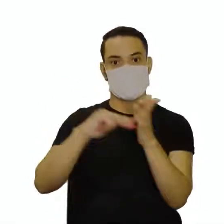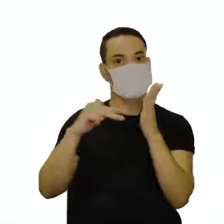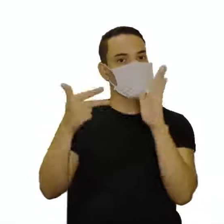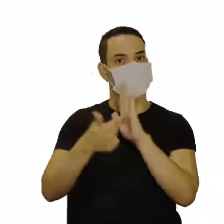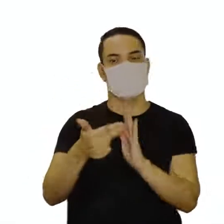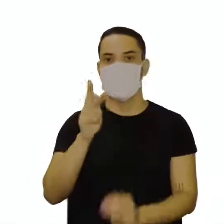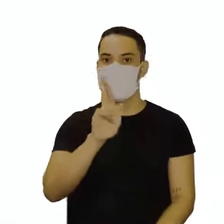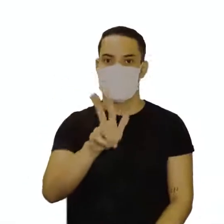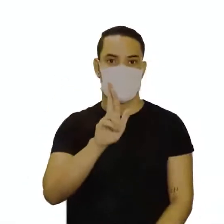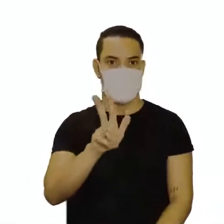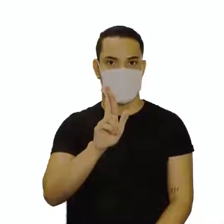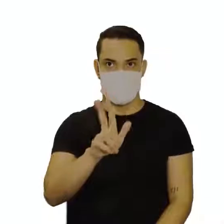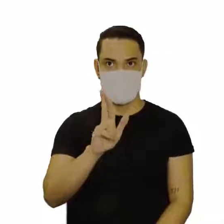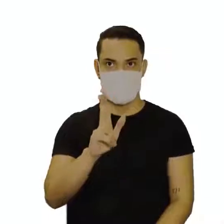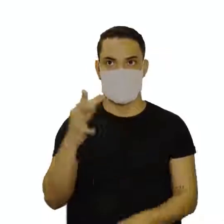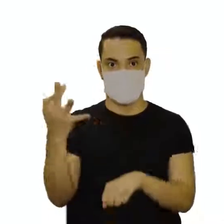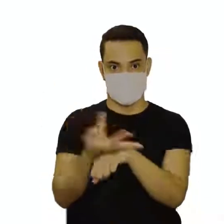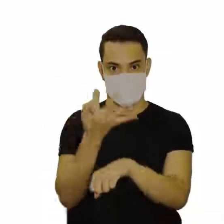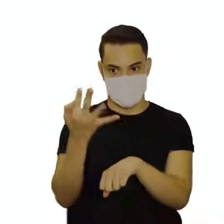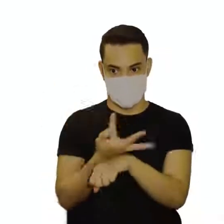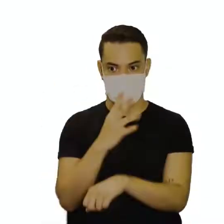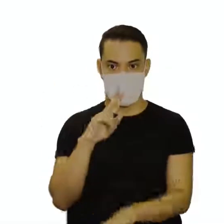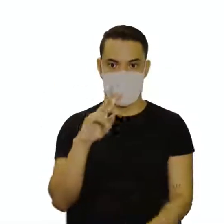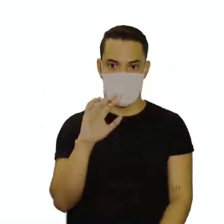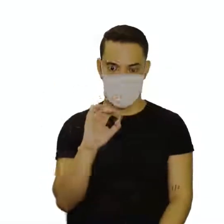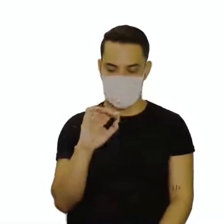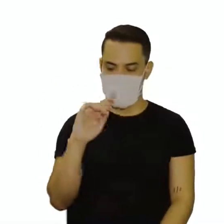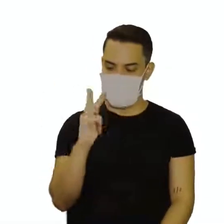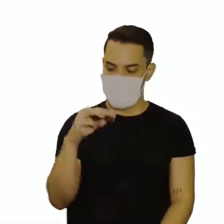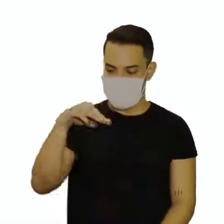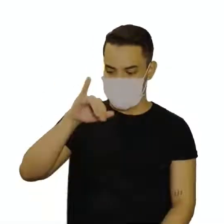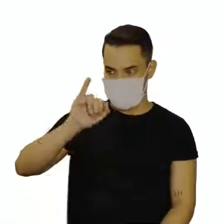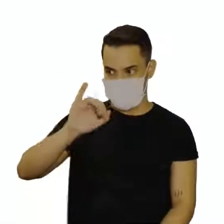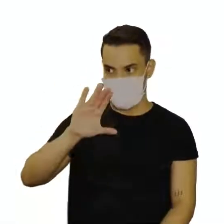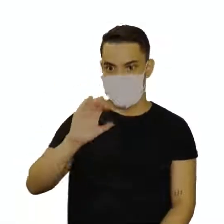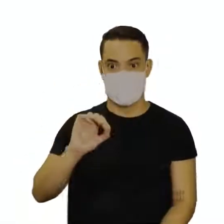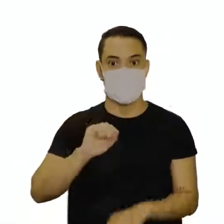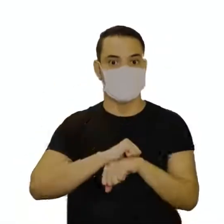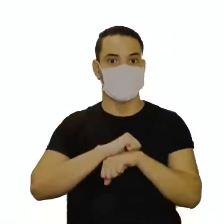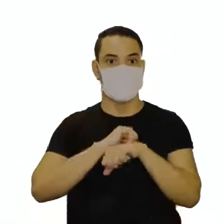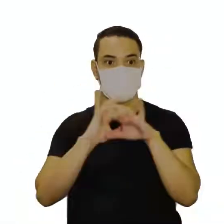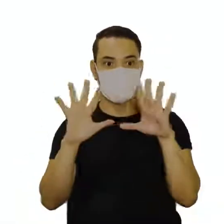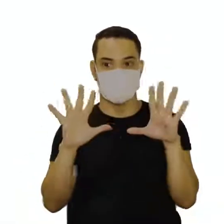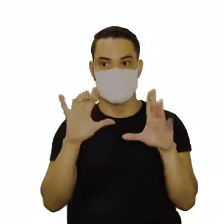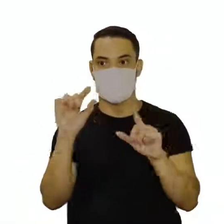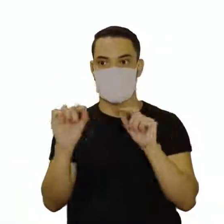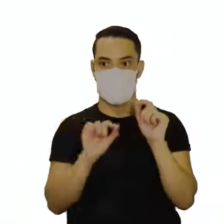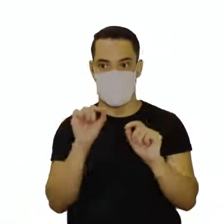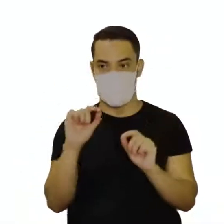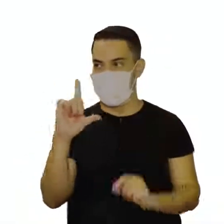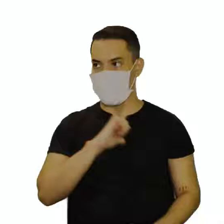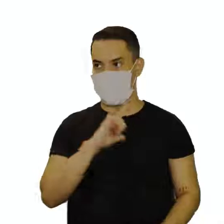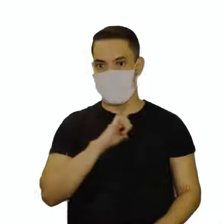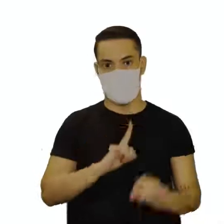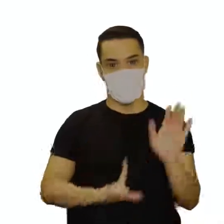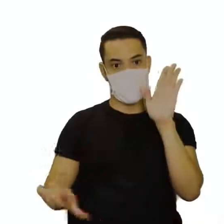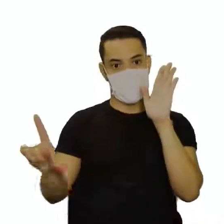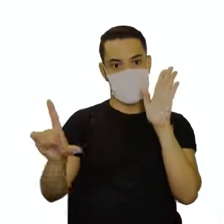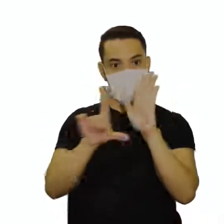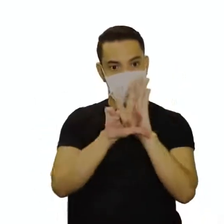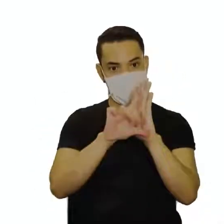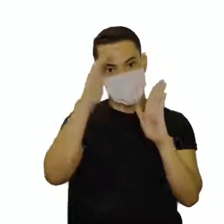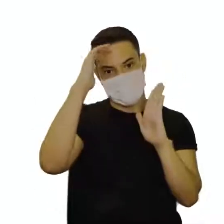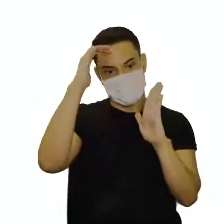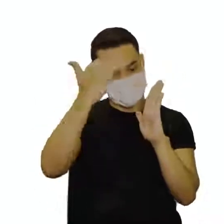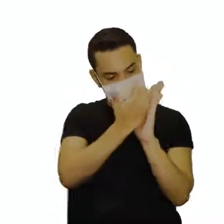um resistor ômico. Bom, fica claro que o condutor que se submete a esta lei